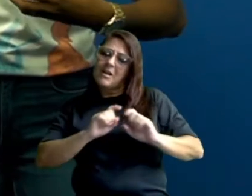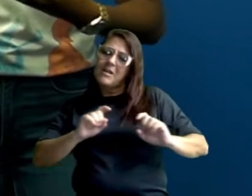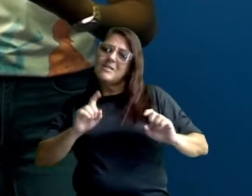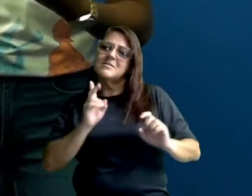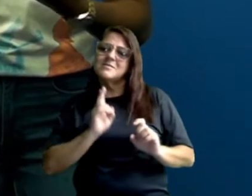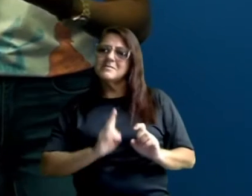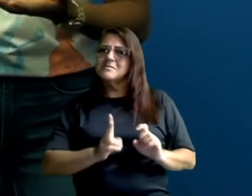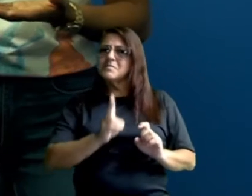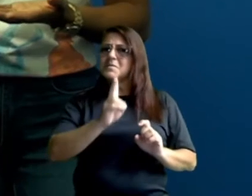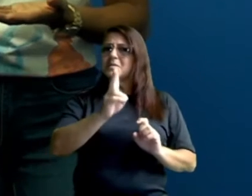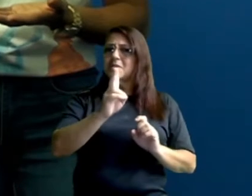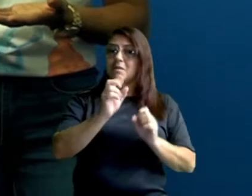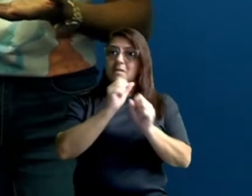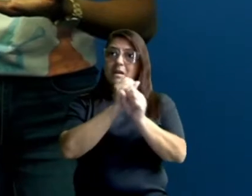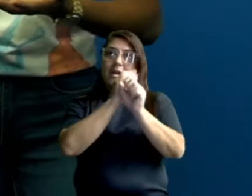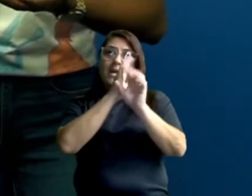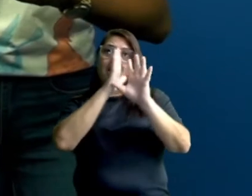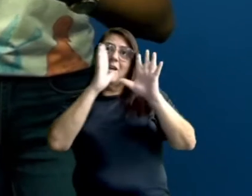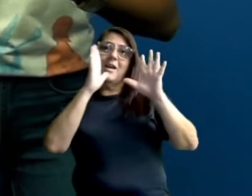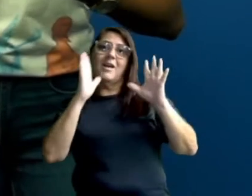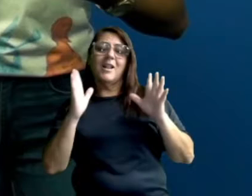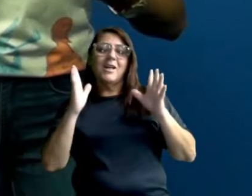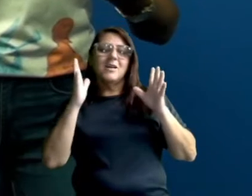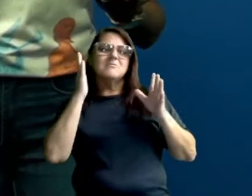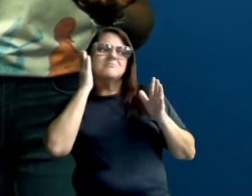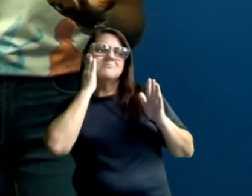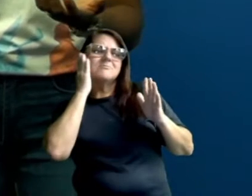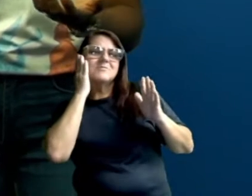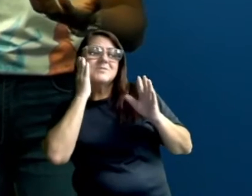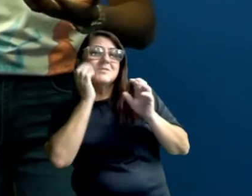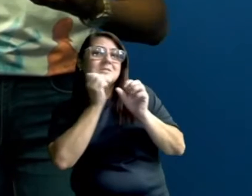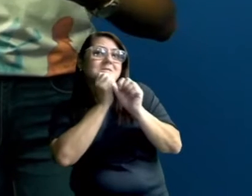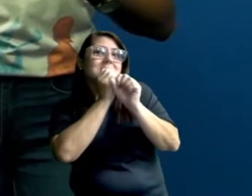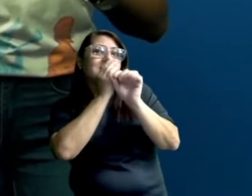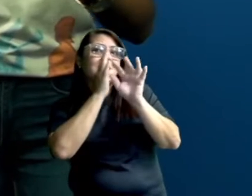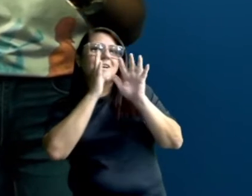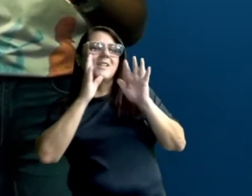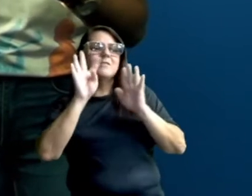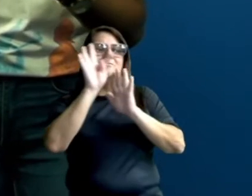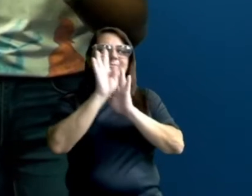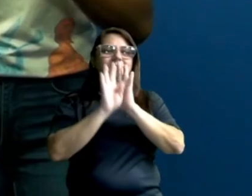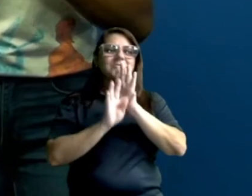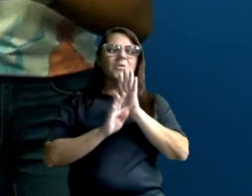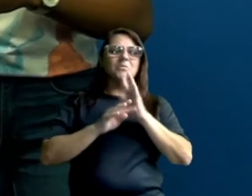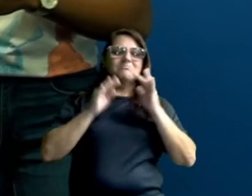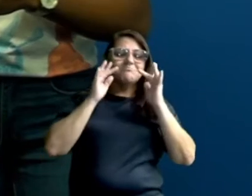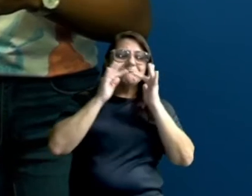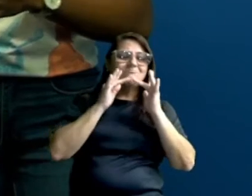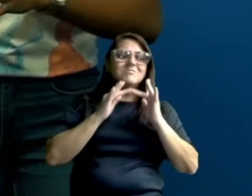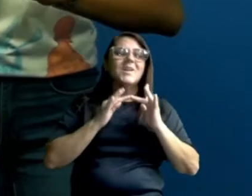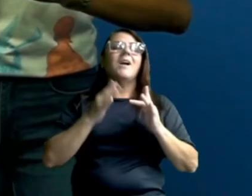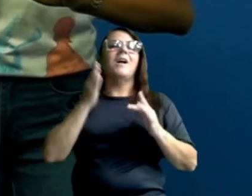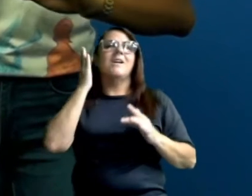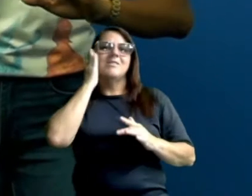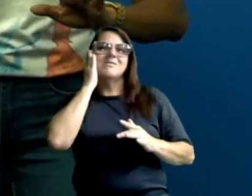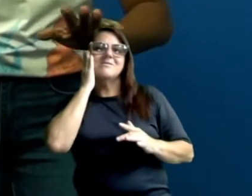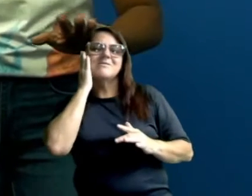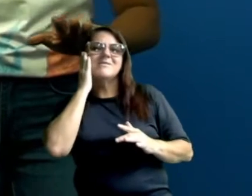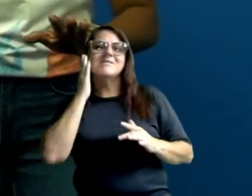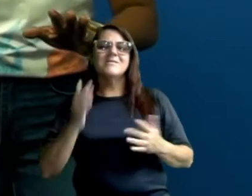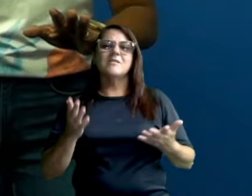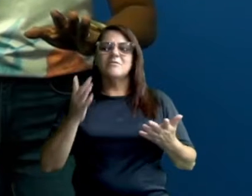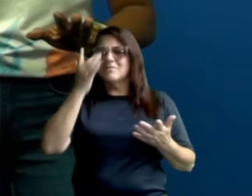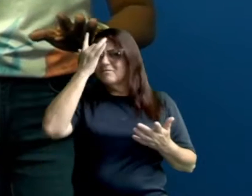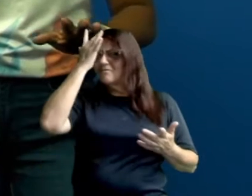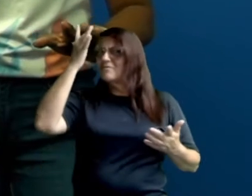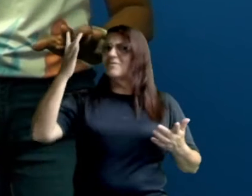trazem sempre linguagem bem claras, aquelas que dão sempre um contexto, então você já fica a par da situação. E aí fica